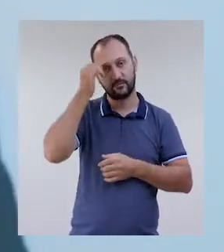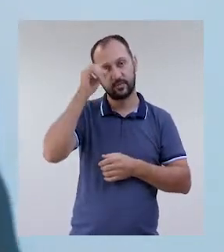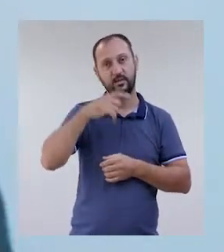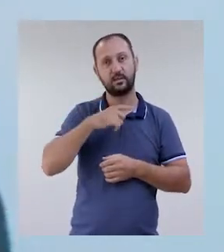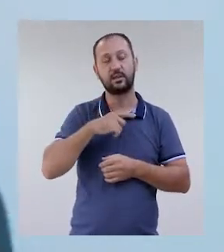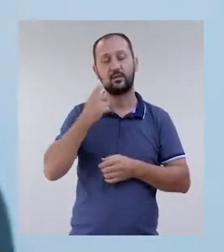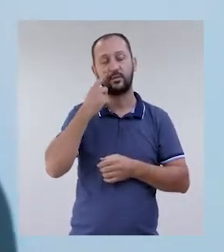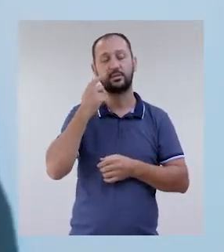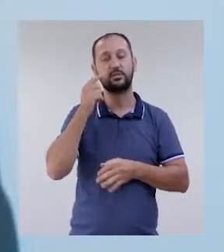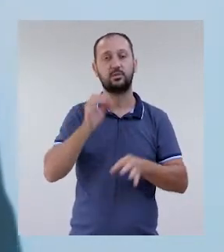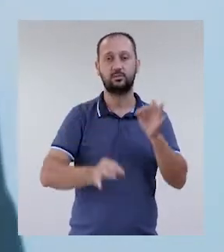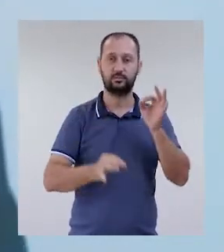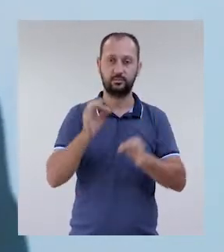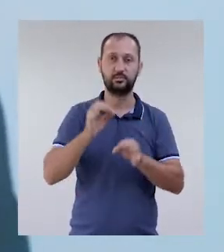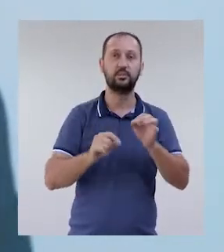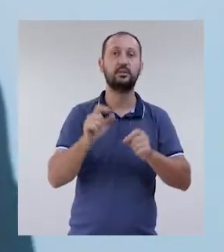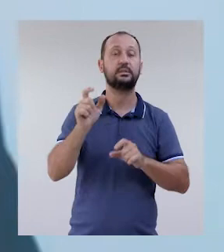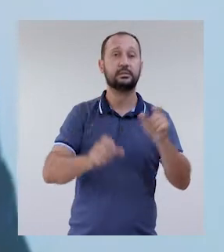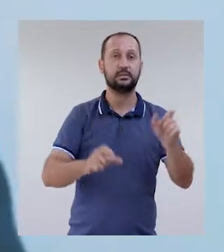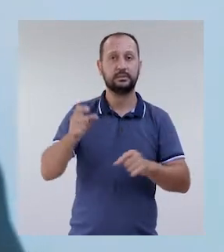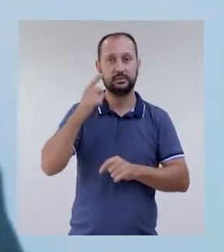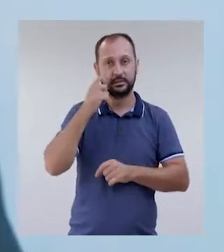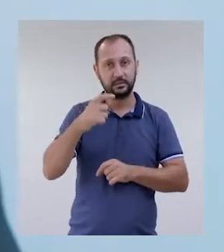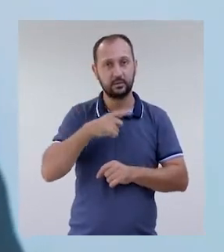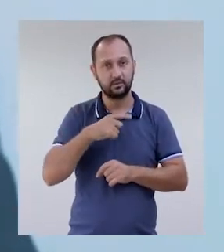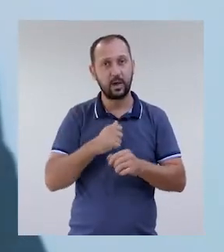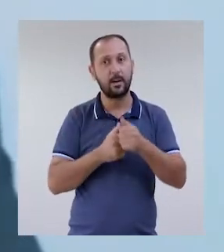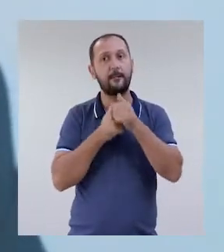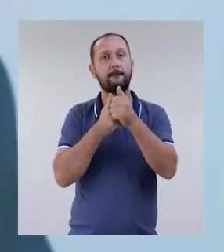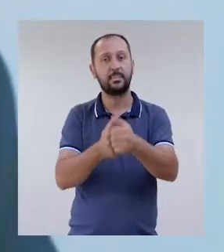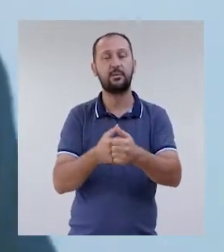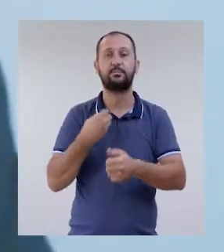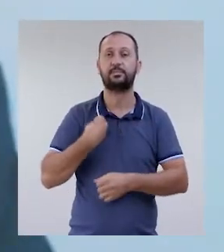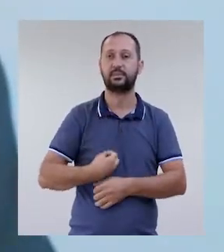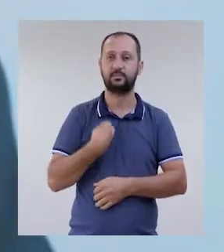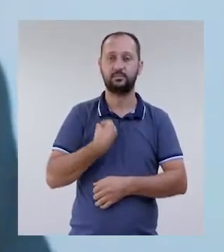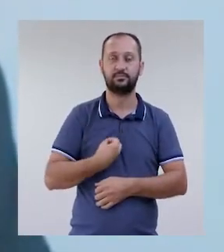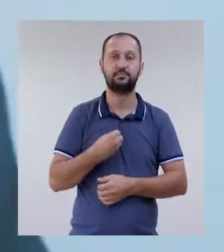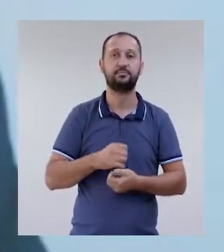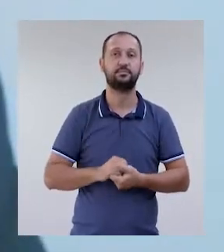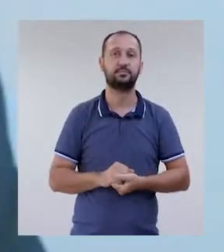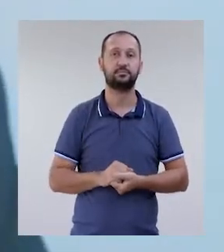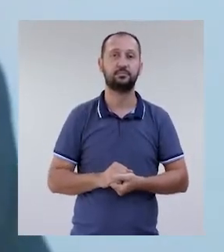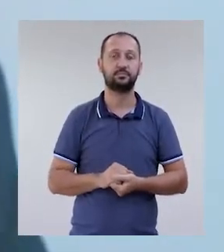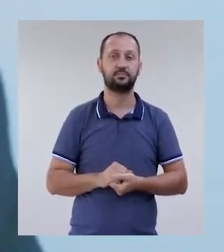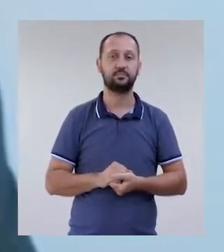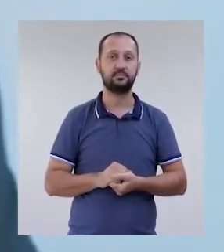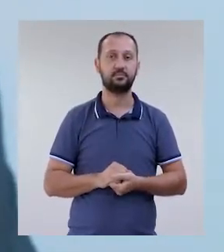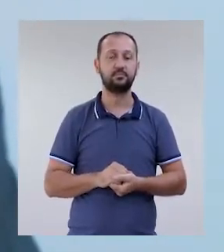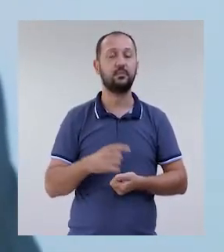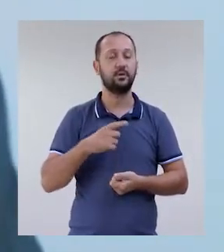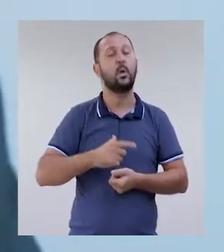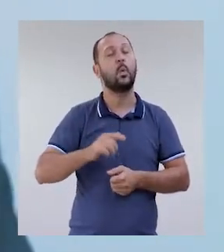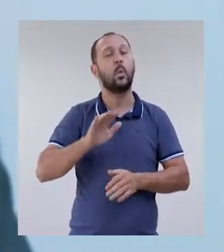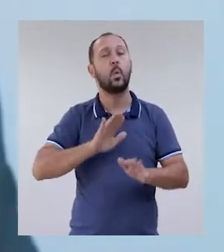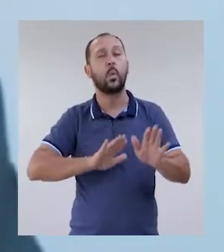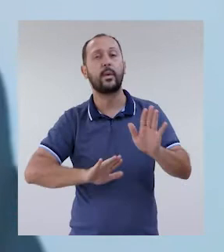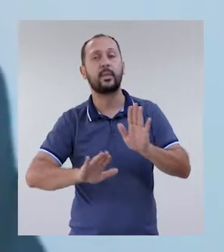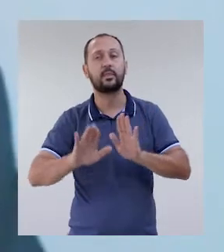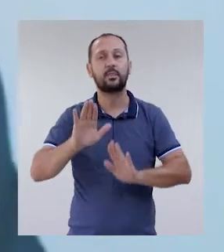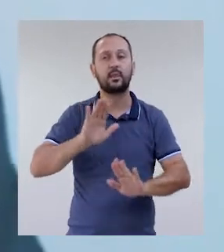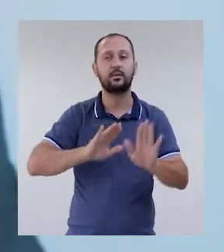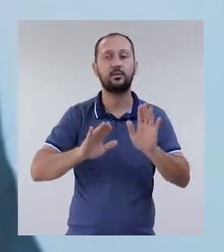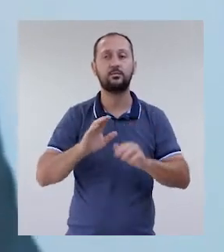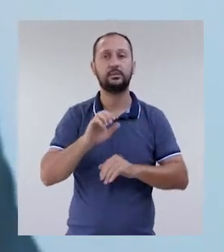se realizassem os julgamentos e que os interessados tivessem acompanhamento e participação, né? Então, assim, com todo cuidado